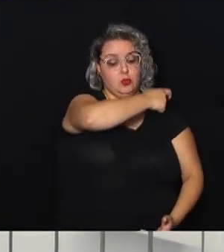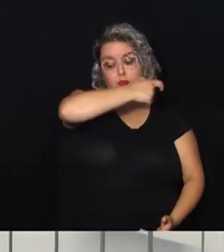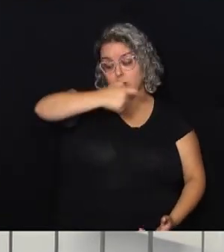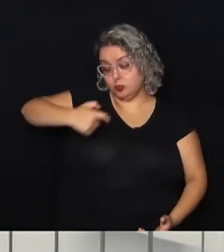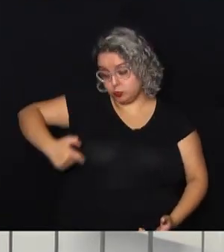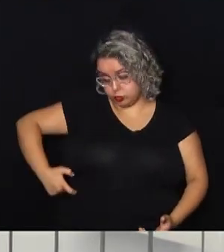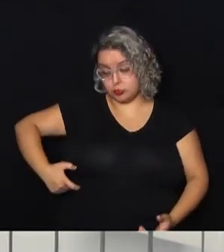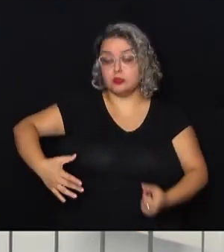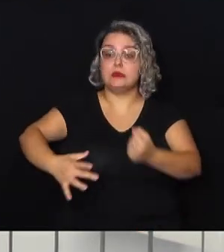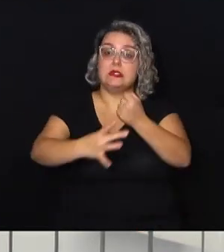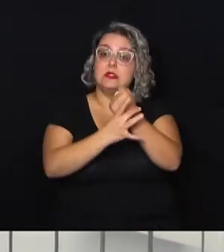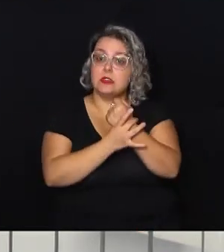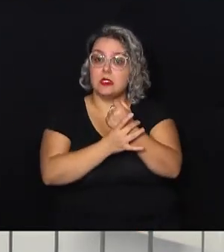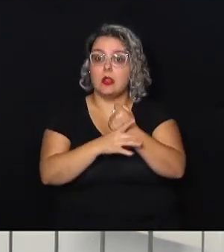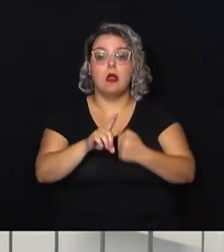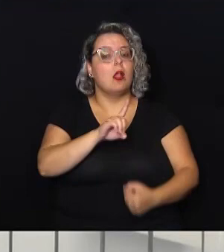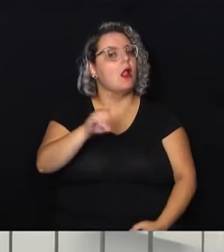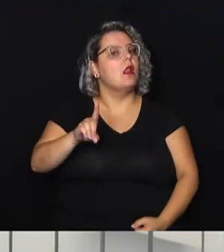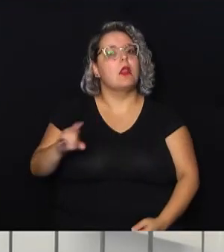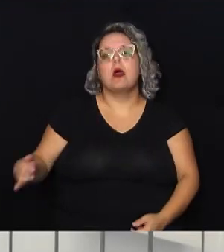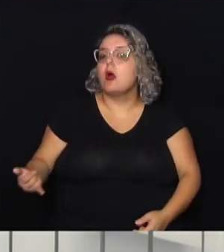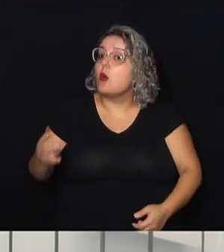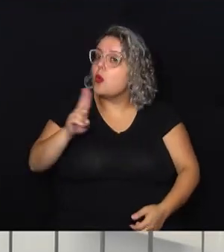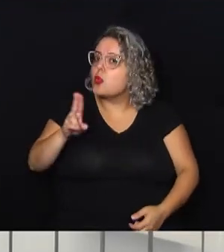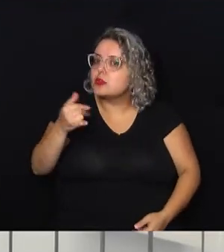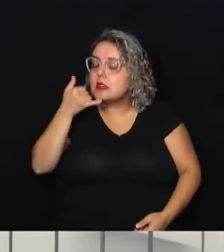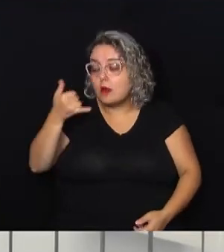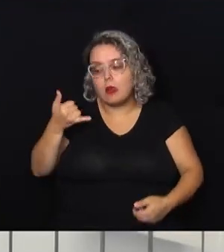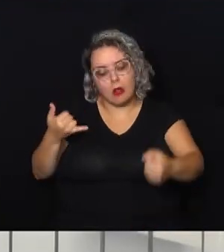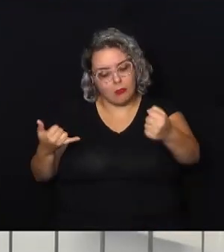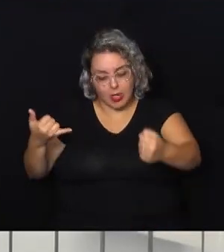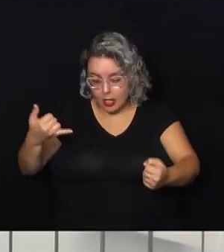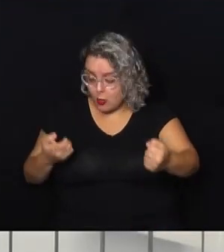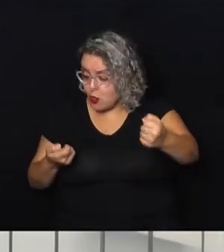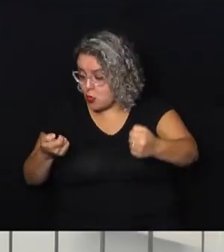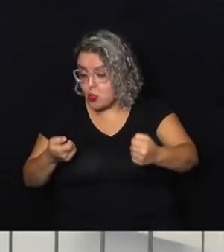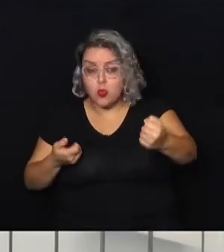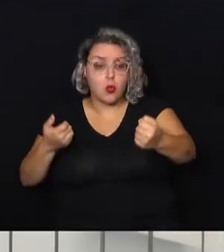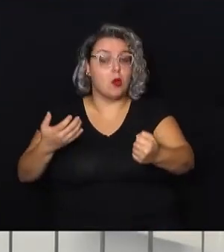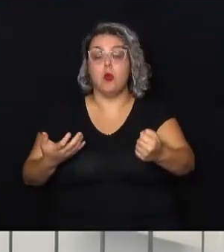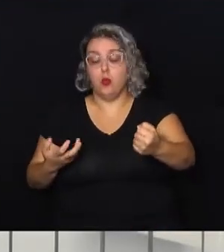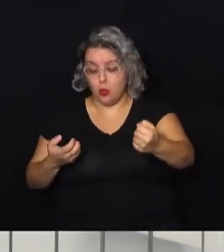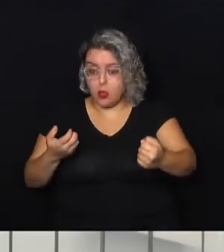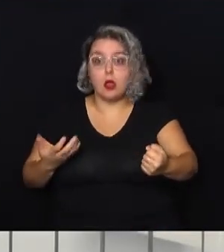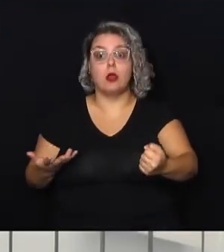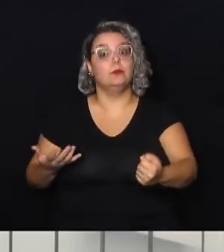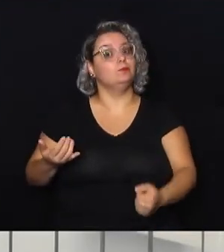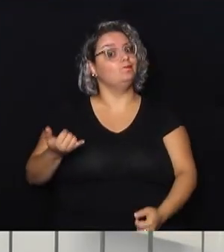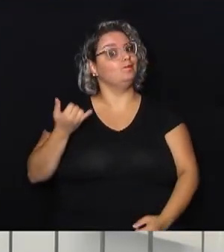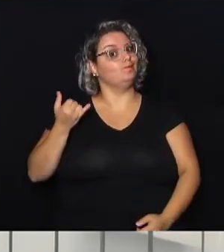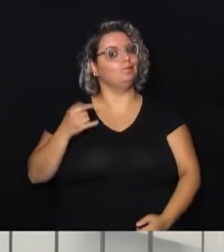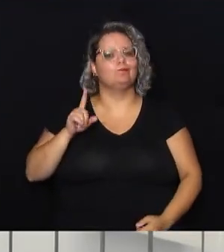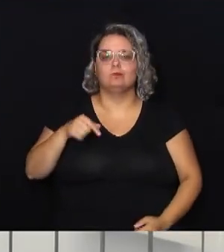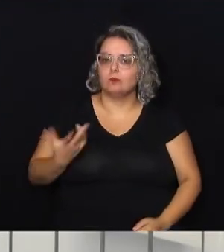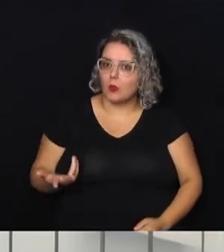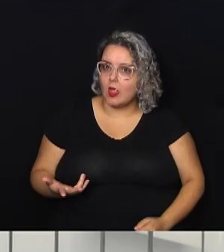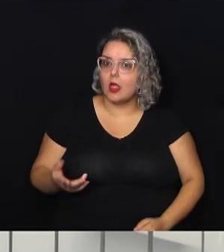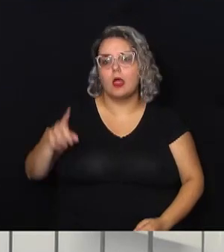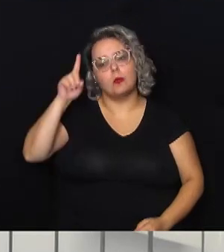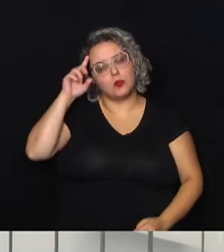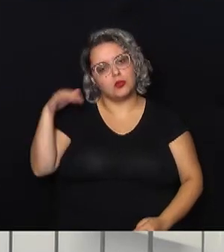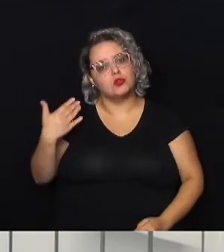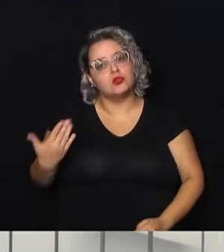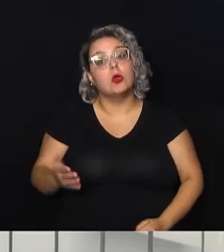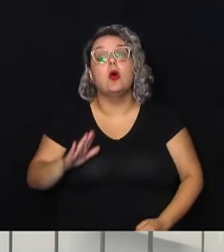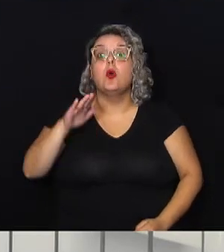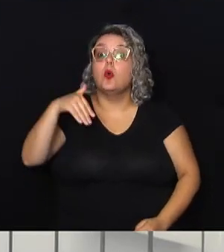segurança, não mexer no celular enquanto está dirigindo. A gente sabe, né, que o celular é um item aí fundamental para o nosso dia a dia, mas